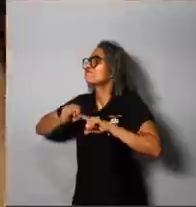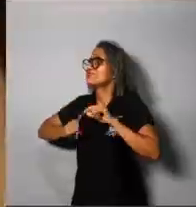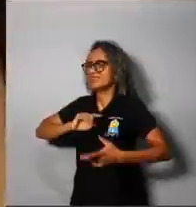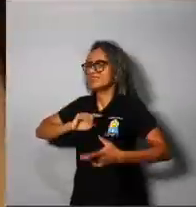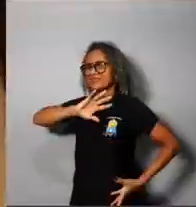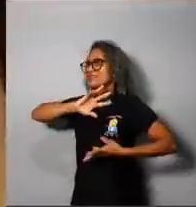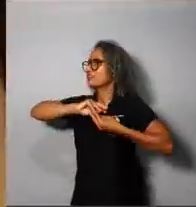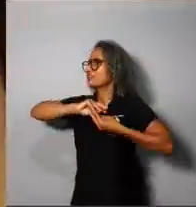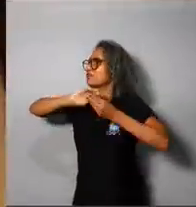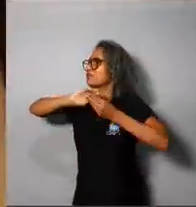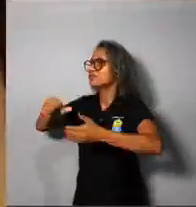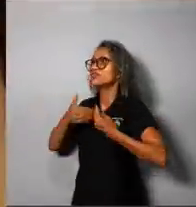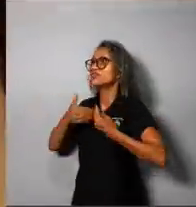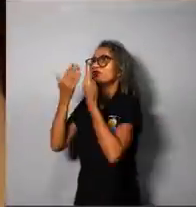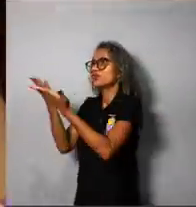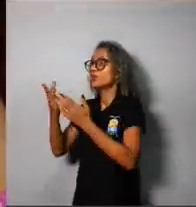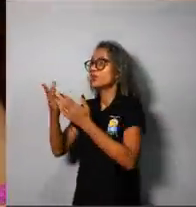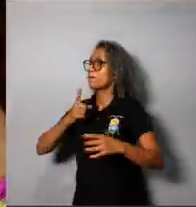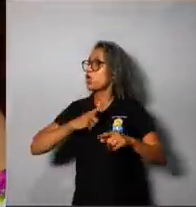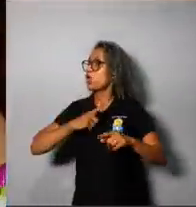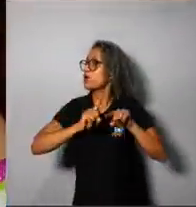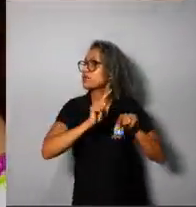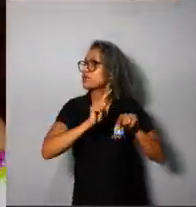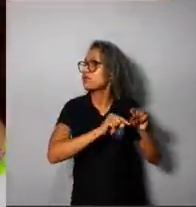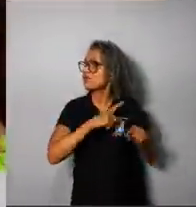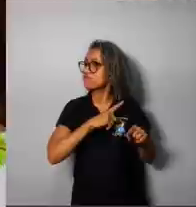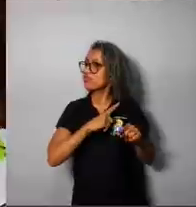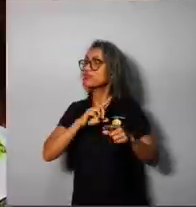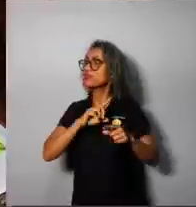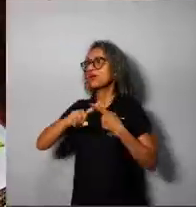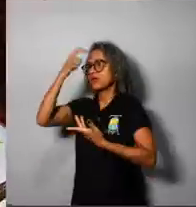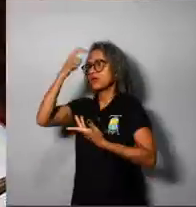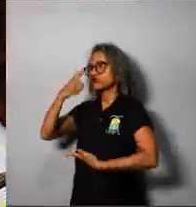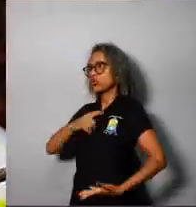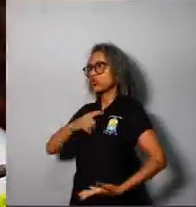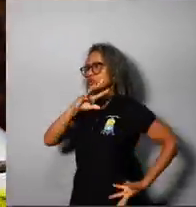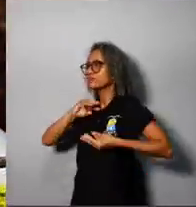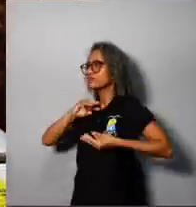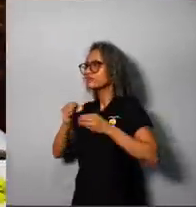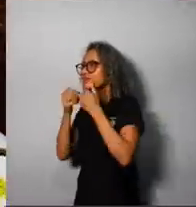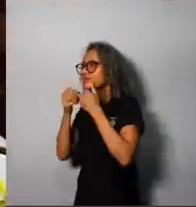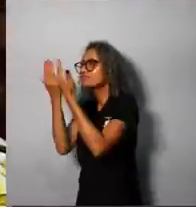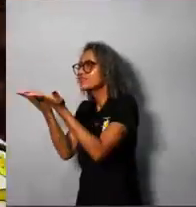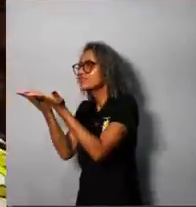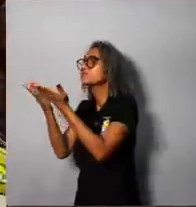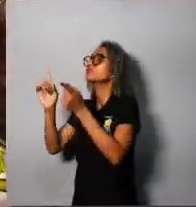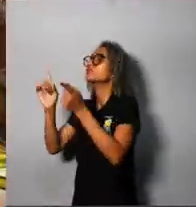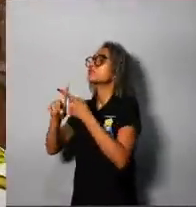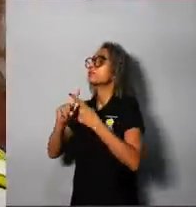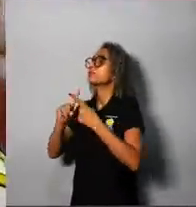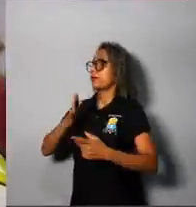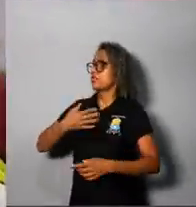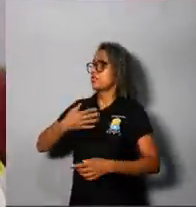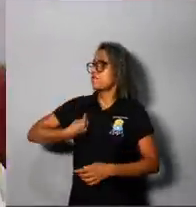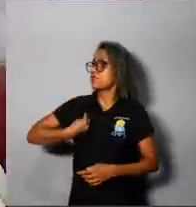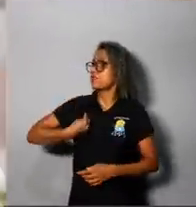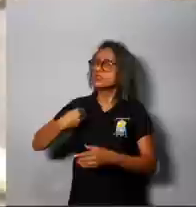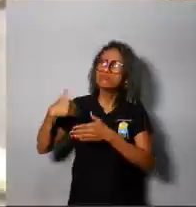que sou. Consagro também todos os dias restantes de minha vida